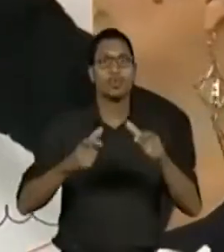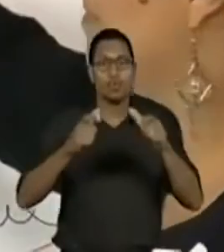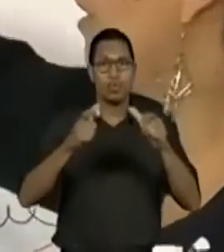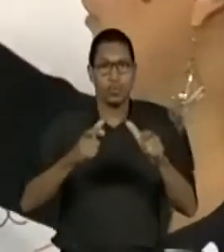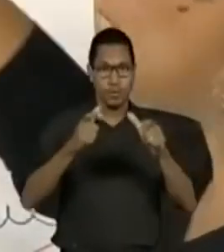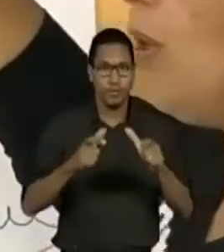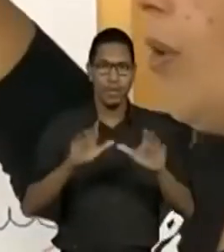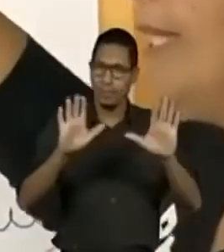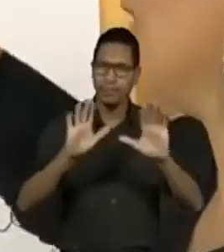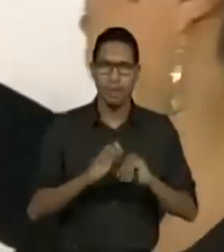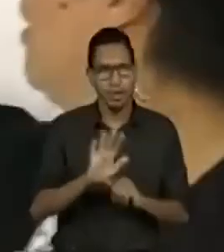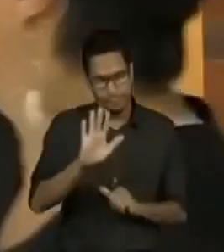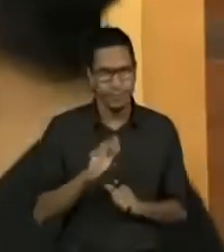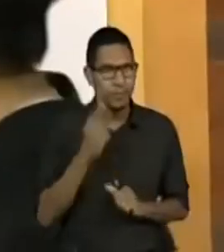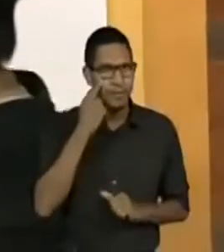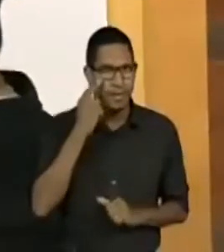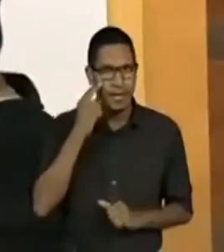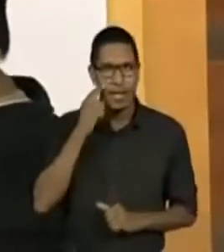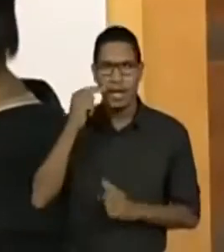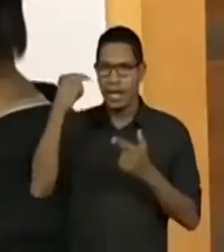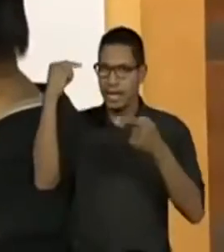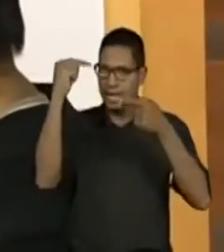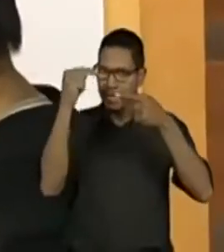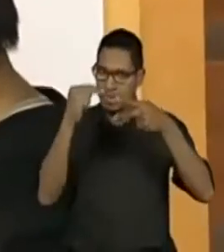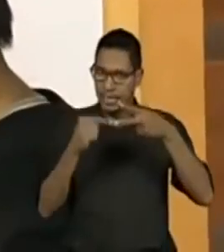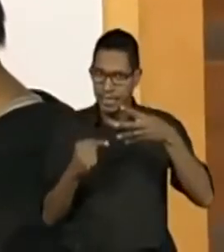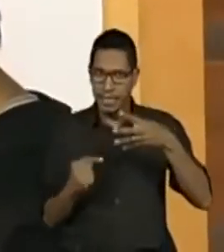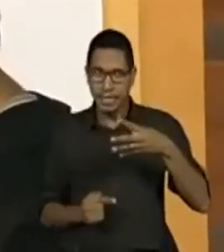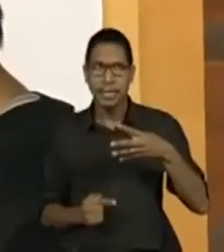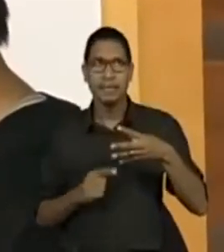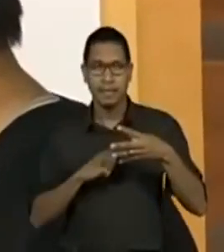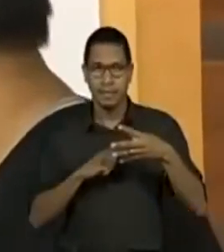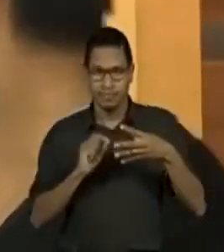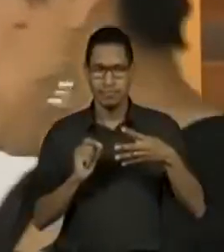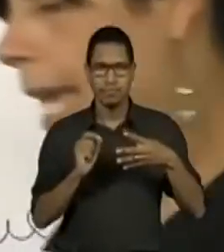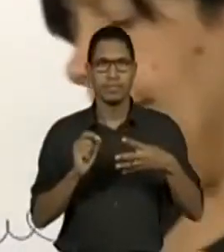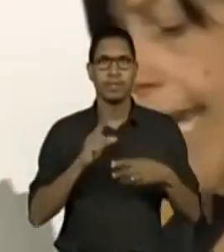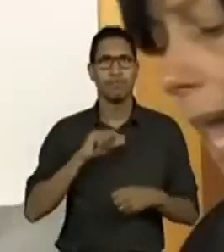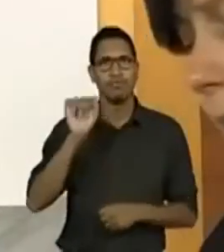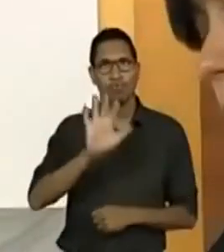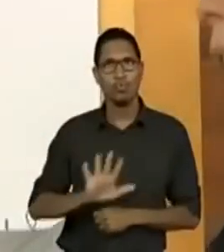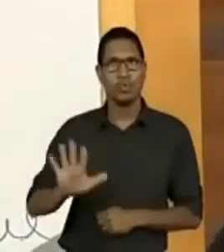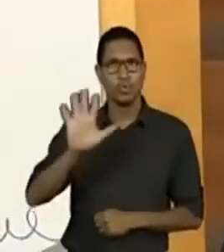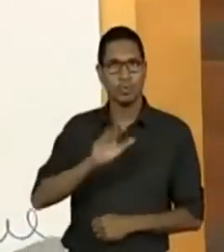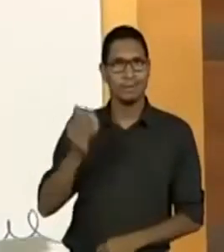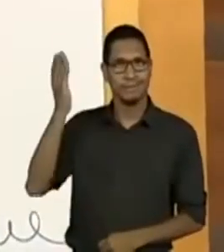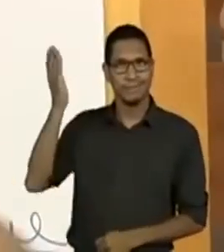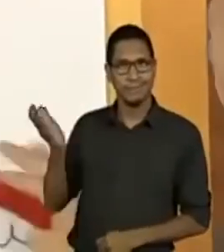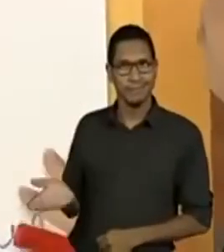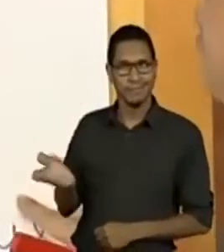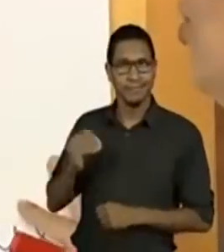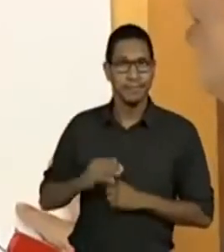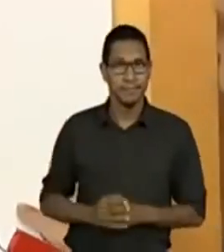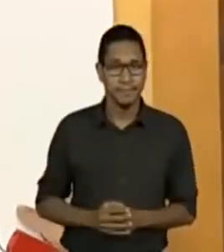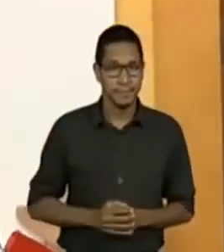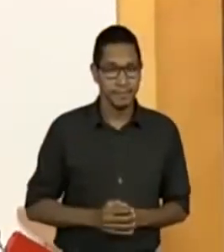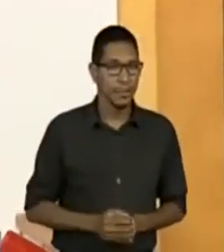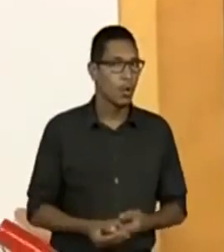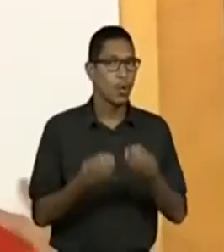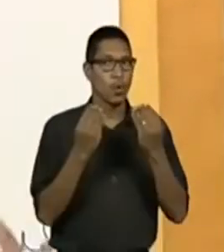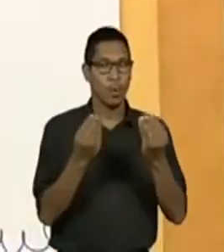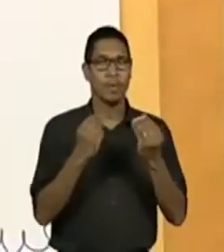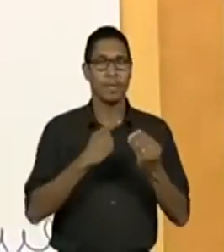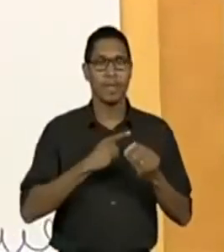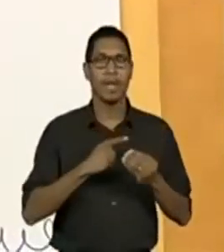ó, nós colocamos primeiro, eu não vou ler um item por item, primeiro eu vou colocar assim, ó, nós vimos isso, que é a estrutura composicional,